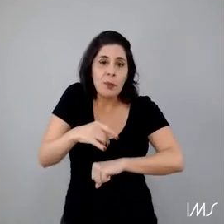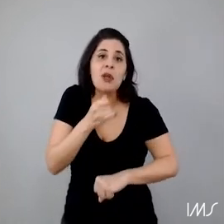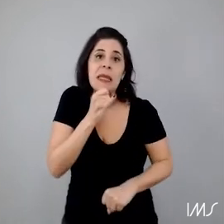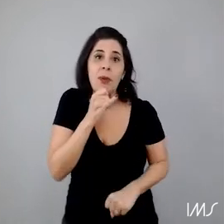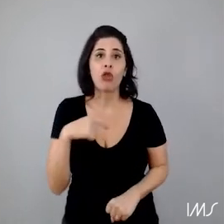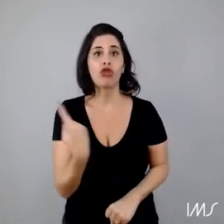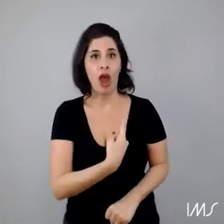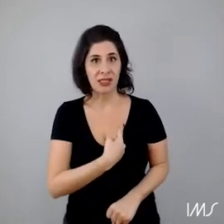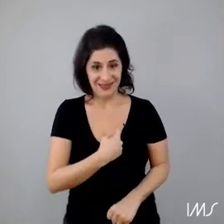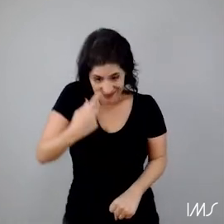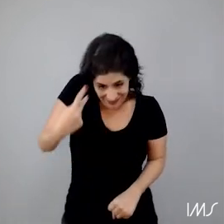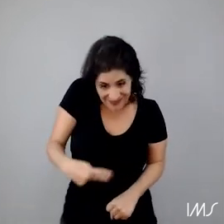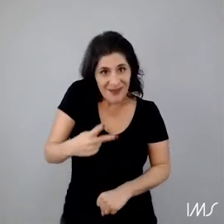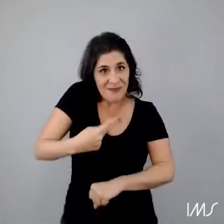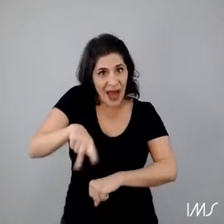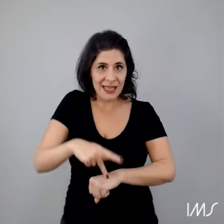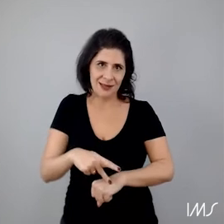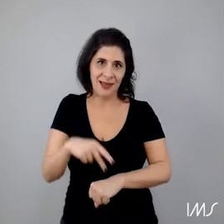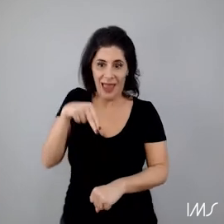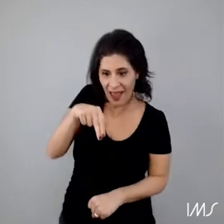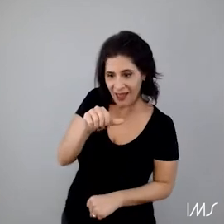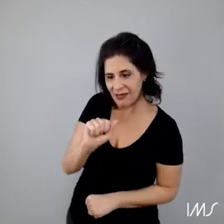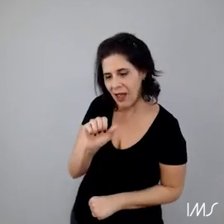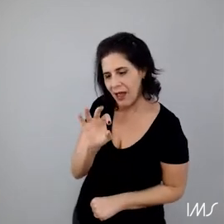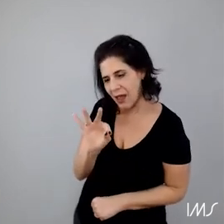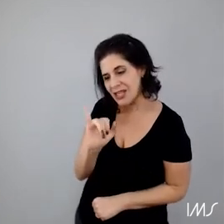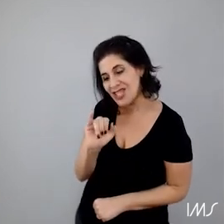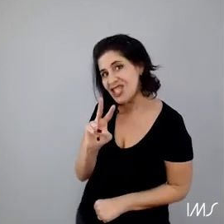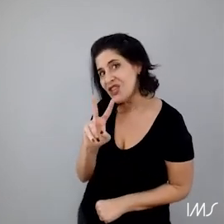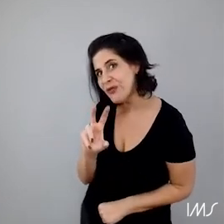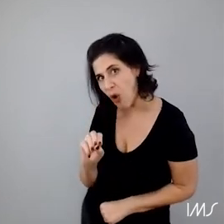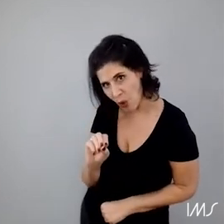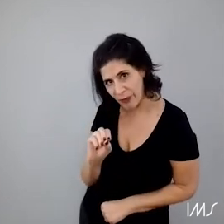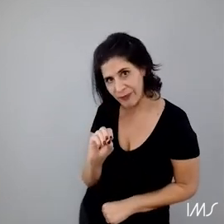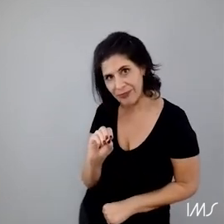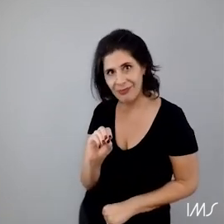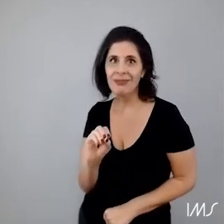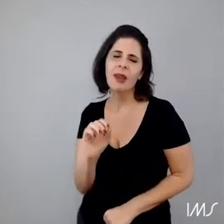que querem aqueles que buscam os estereótipos, mas